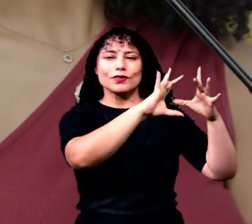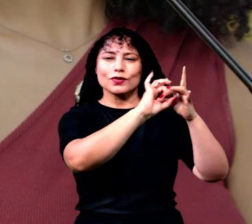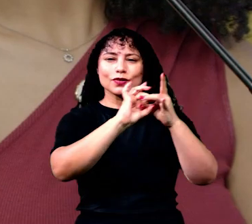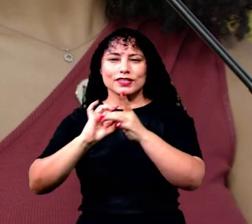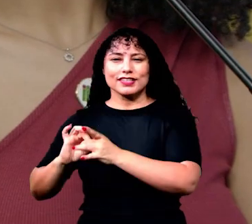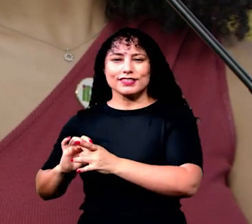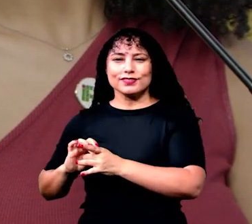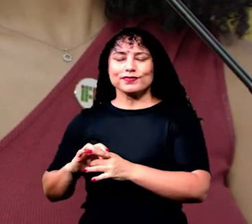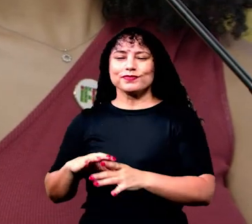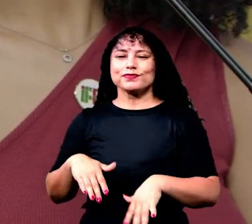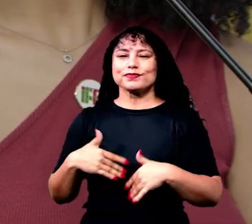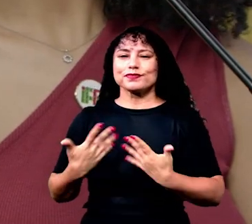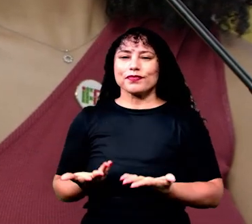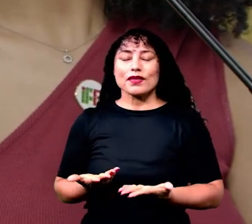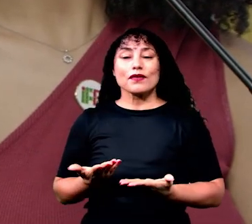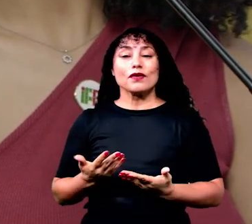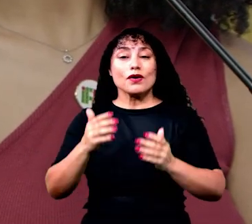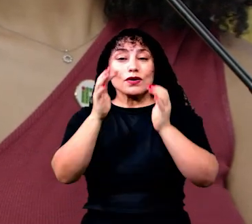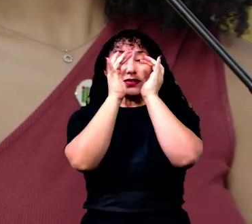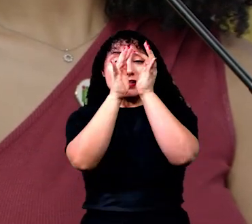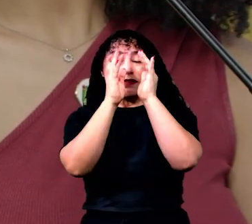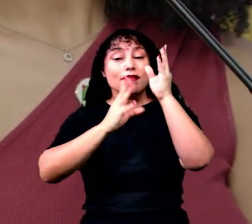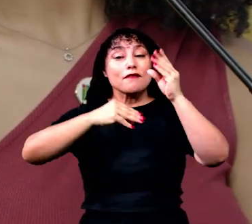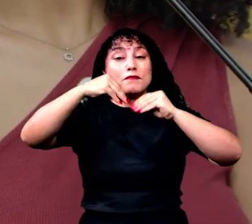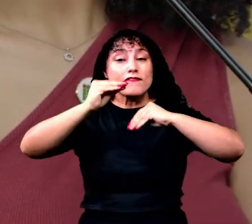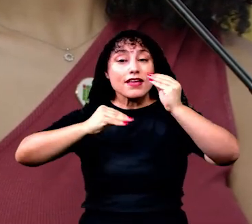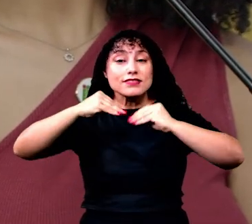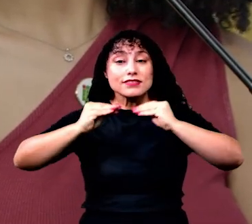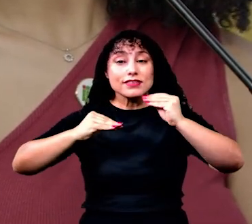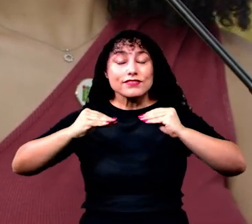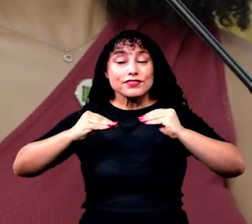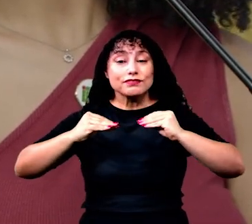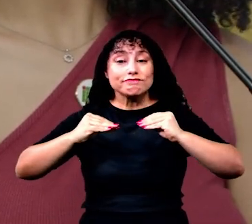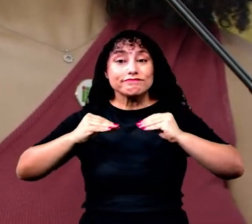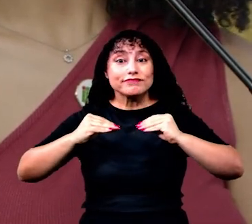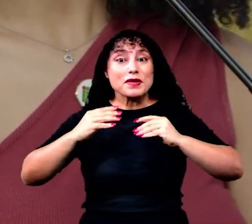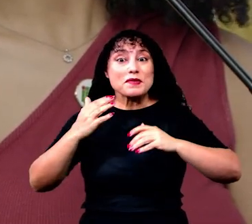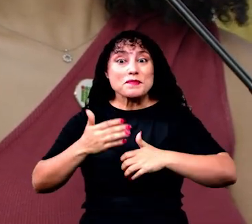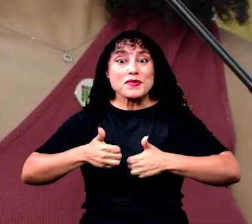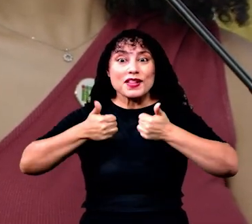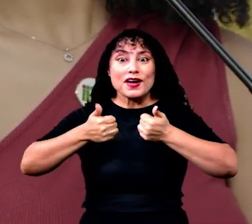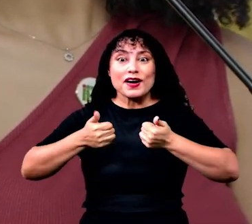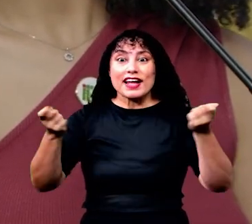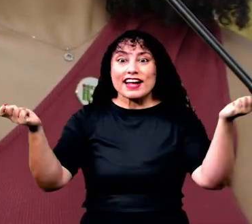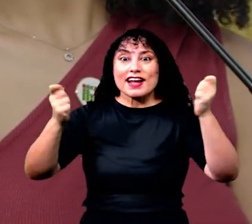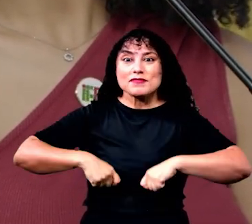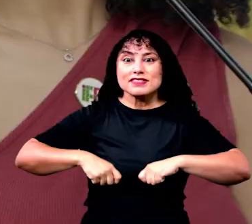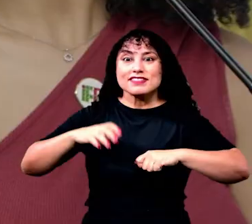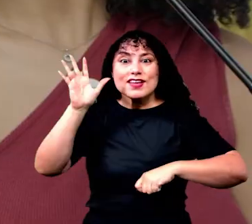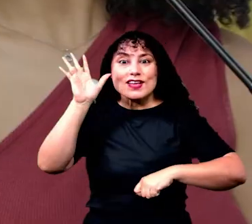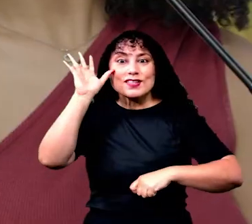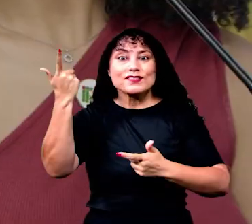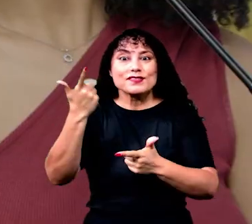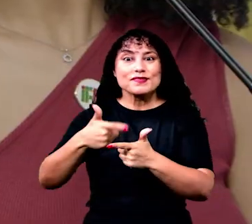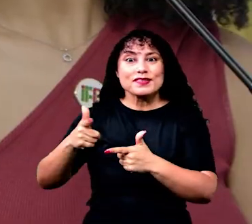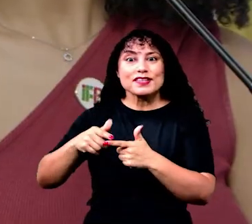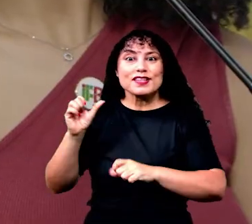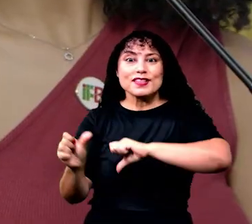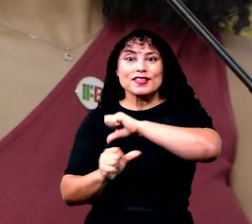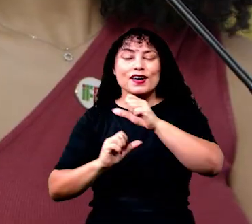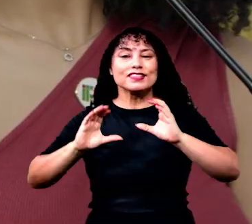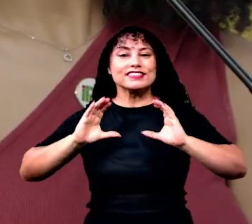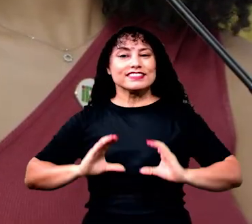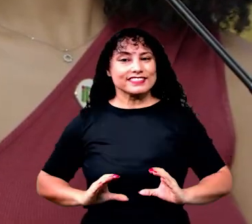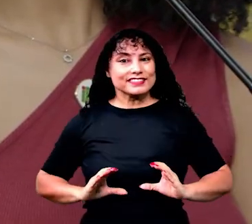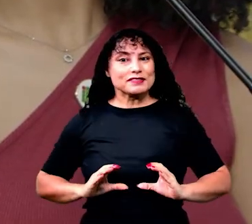nesse contexto. Ou seja, um cérebro que é mais flexível, ele melhora a capacidade de resolução e